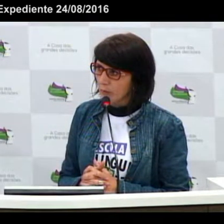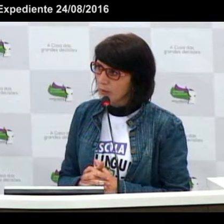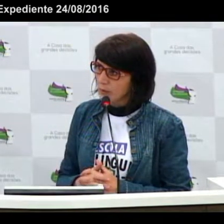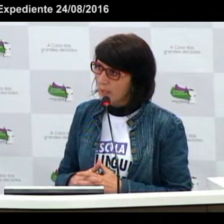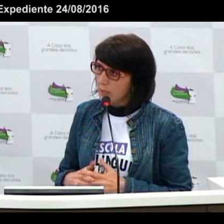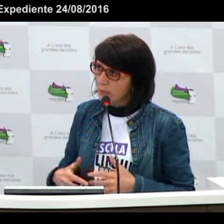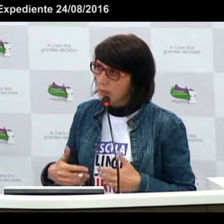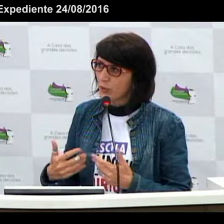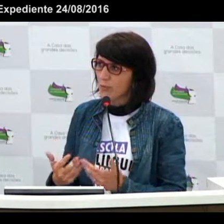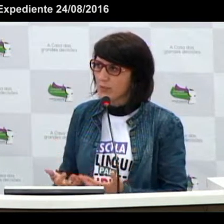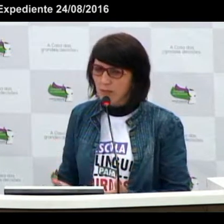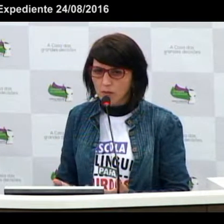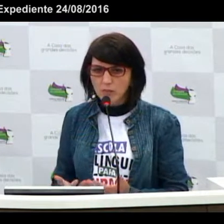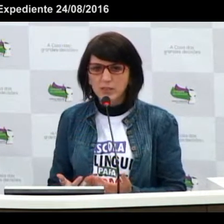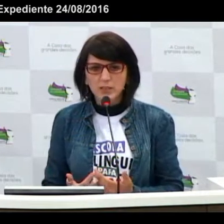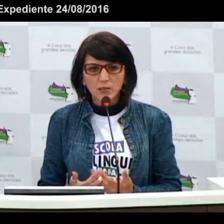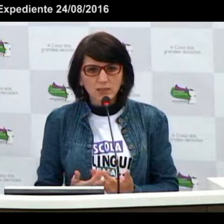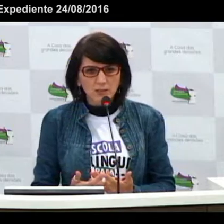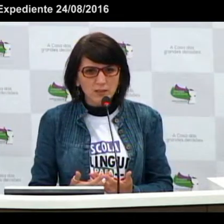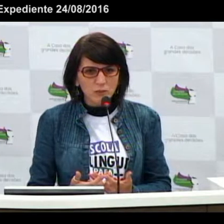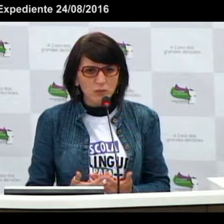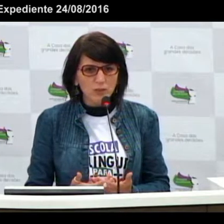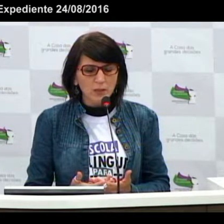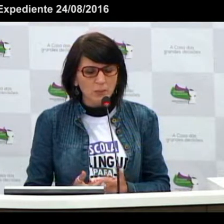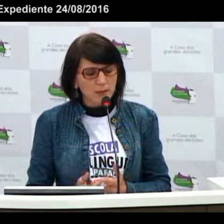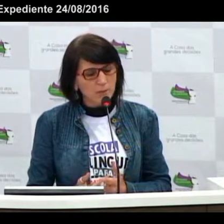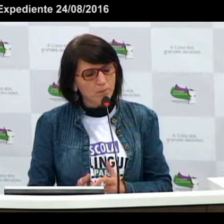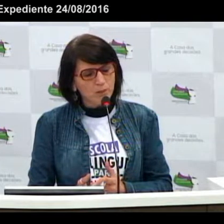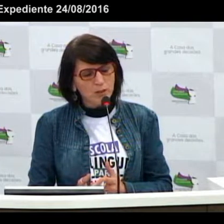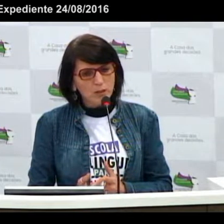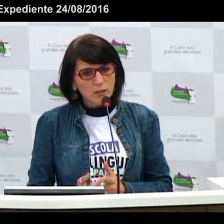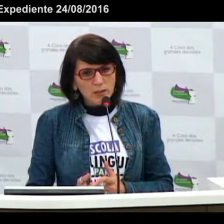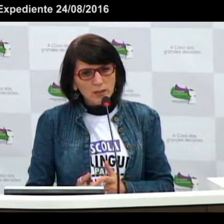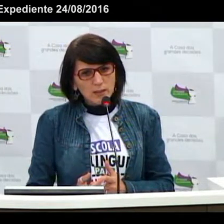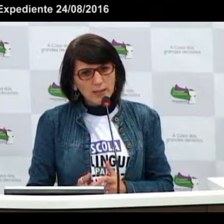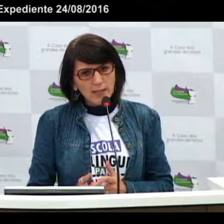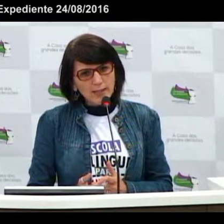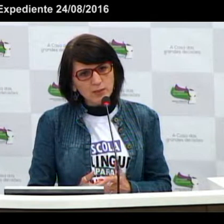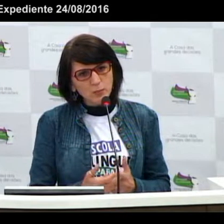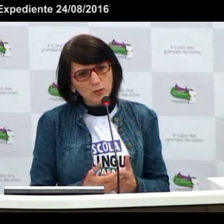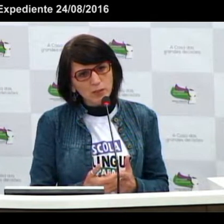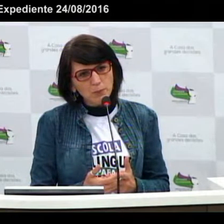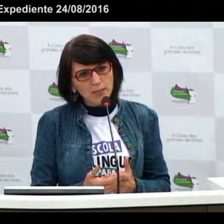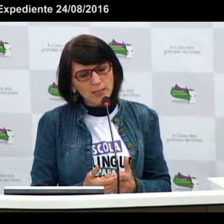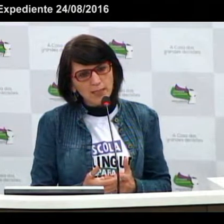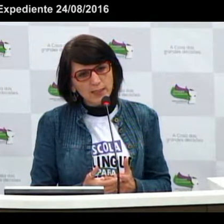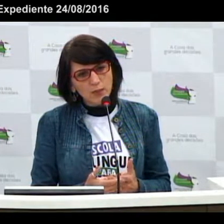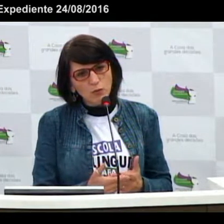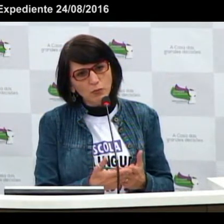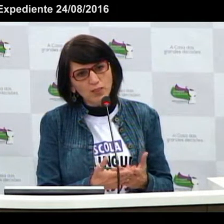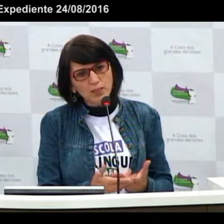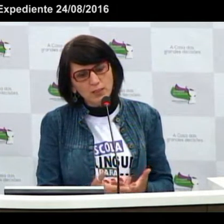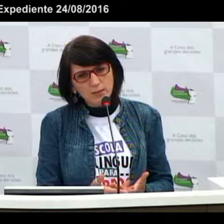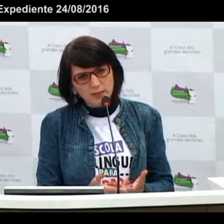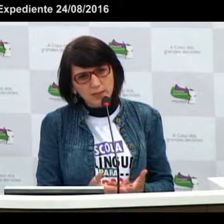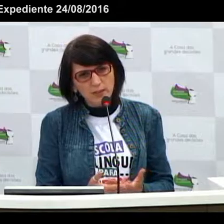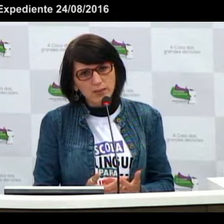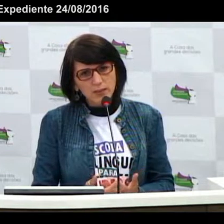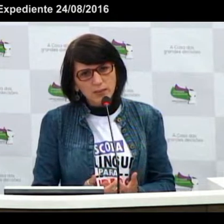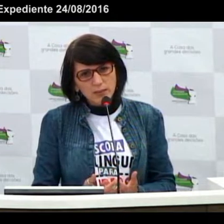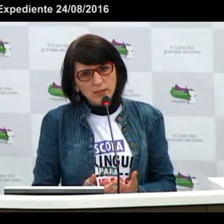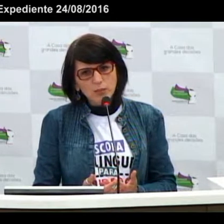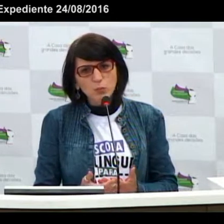Então, a minha formação se deu nesse sentido também. E a responsabilidade e a